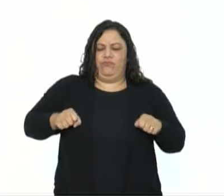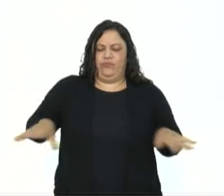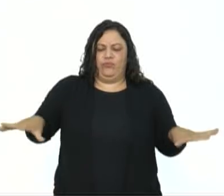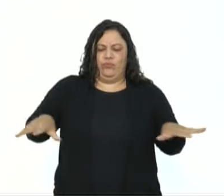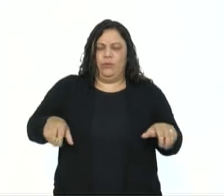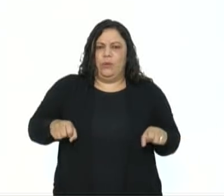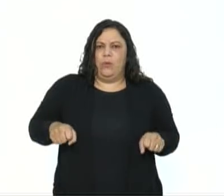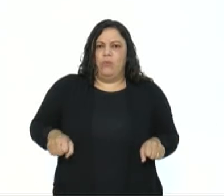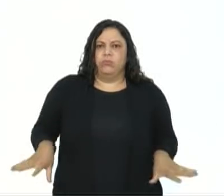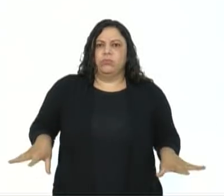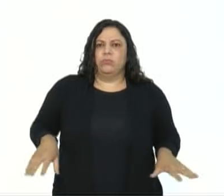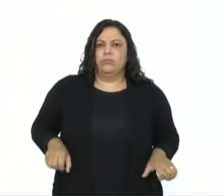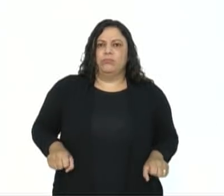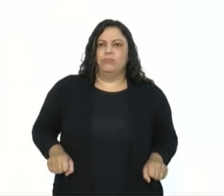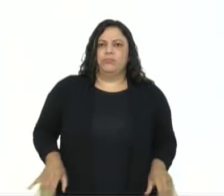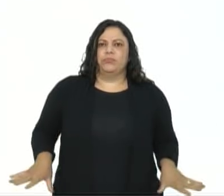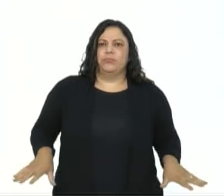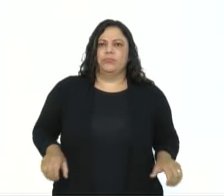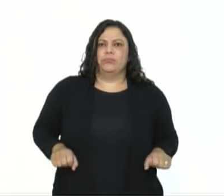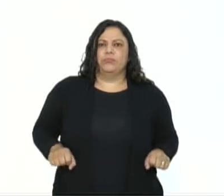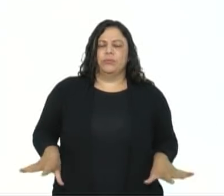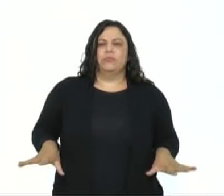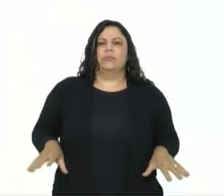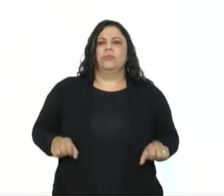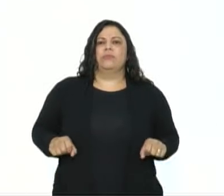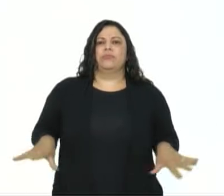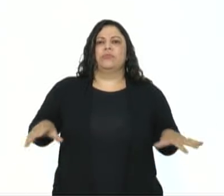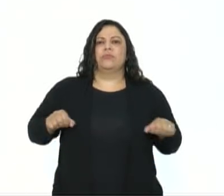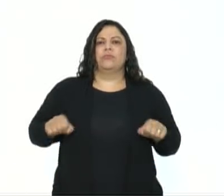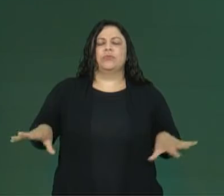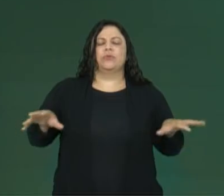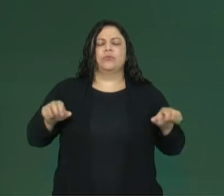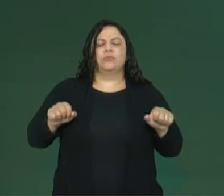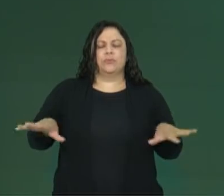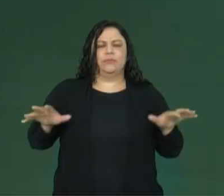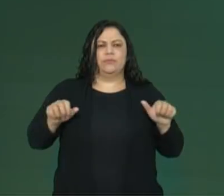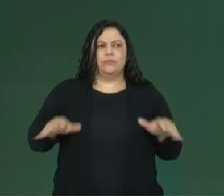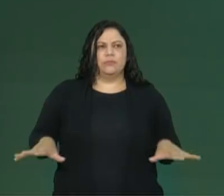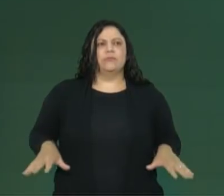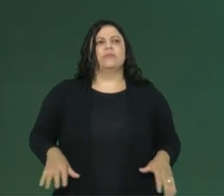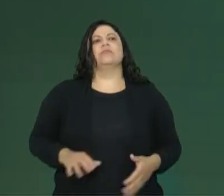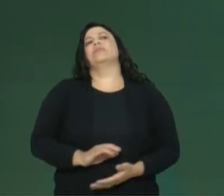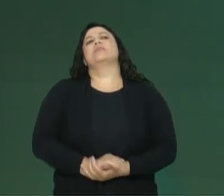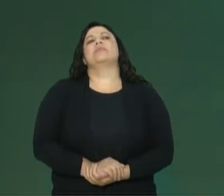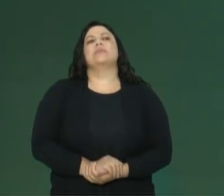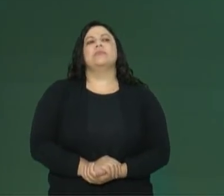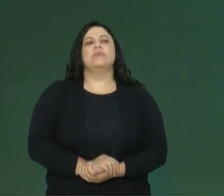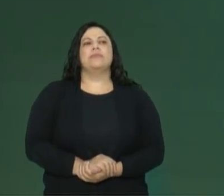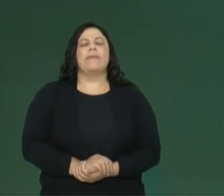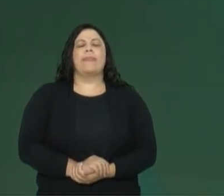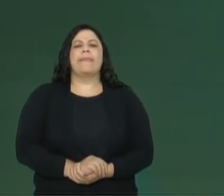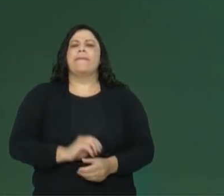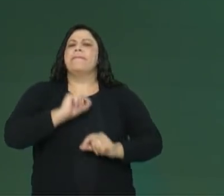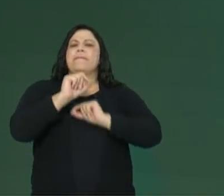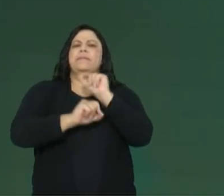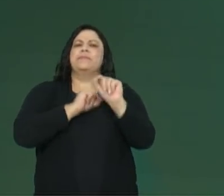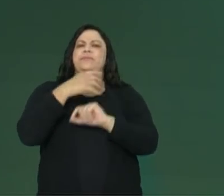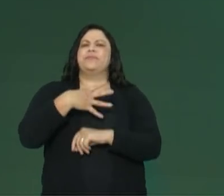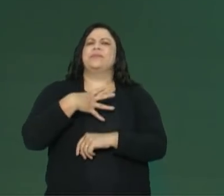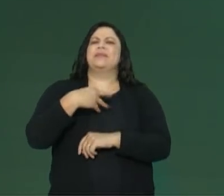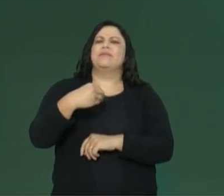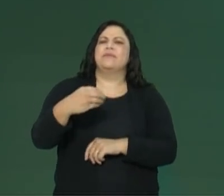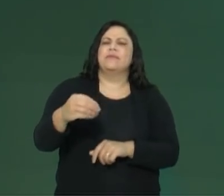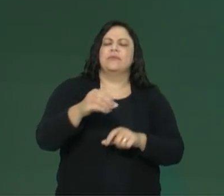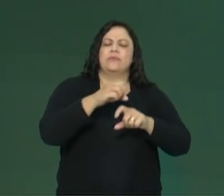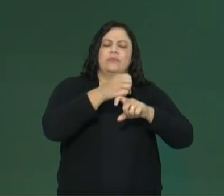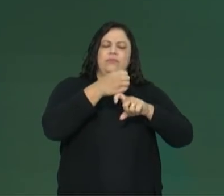laterais no corpo. Alguns liberam dentro dos intestinos, mas é muito raro. Quanto à reprodução, olha lá os caracóis